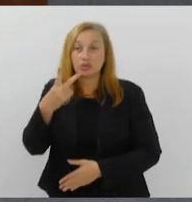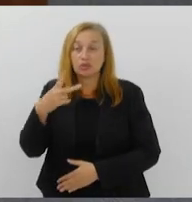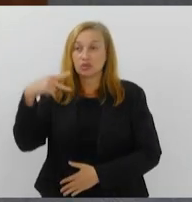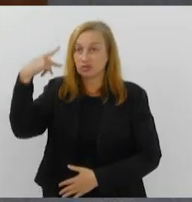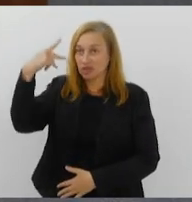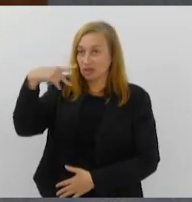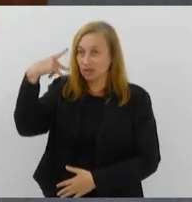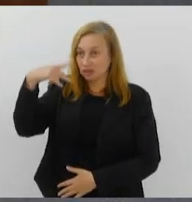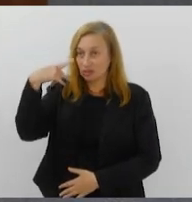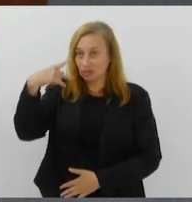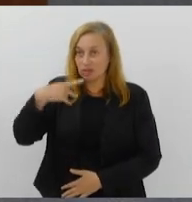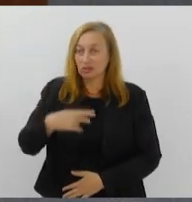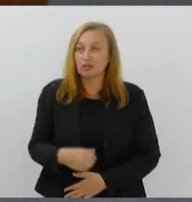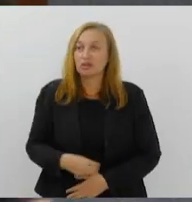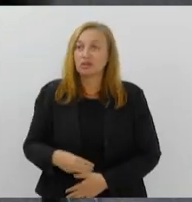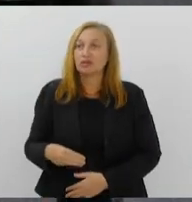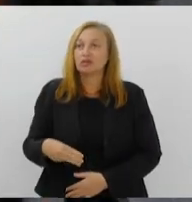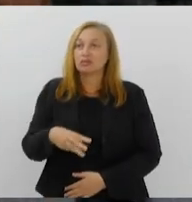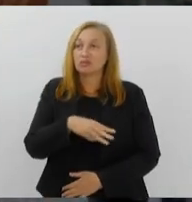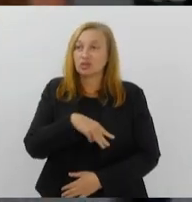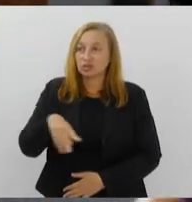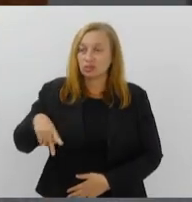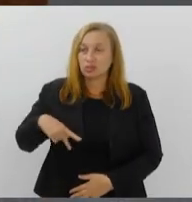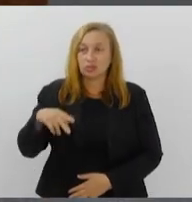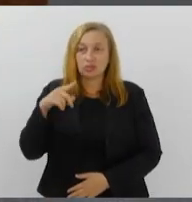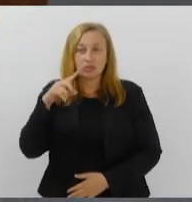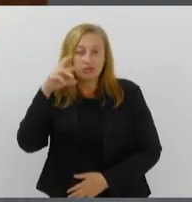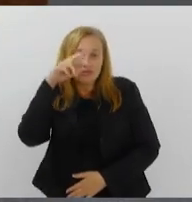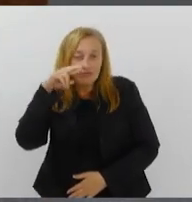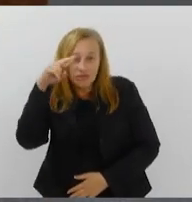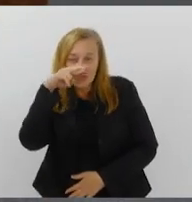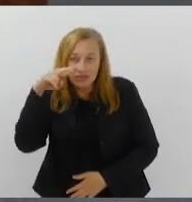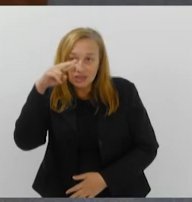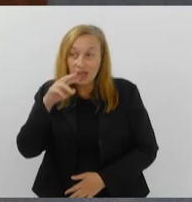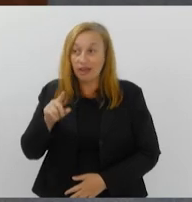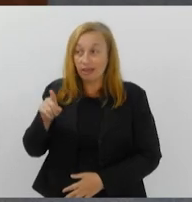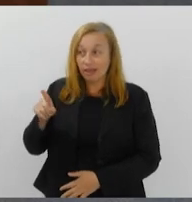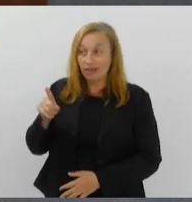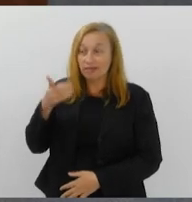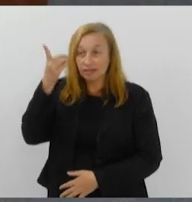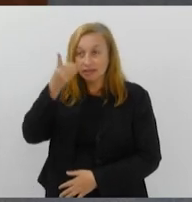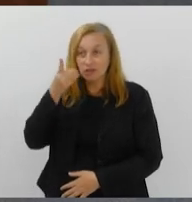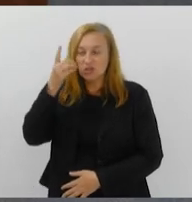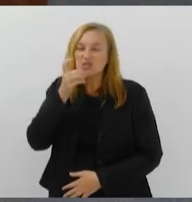vereadores para o Ministério Público investigar. Esse deputado,